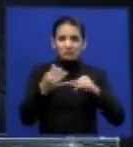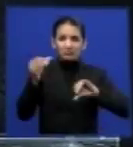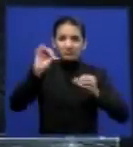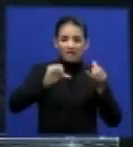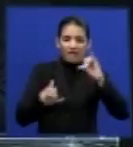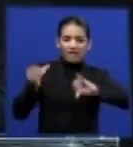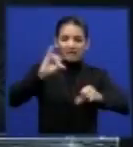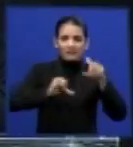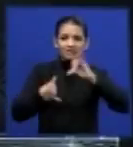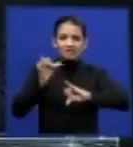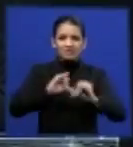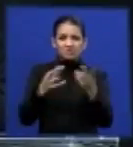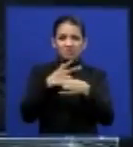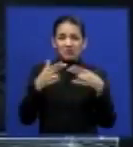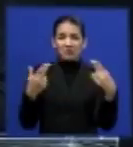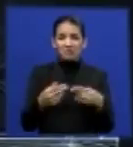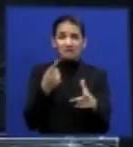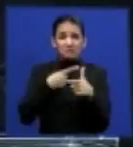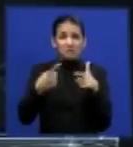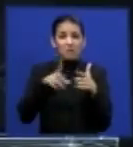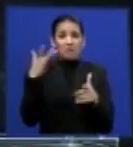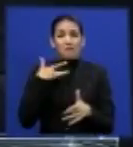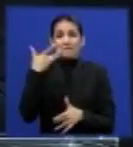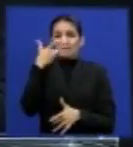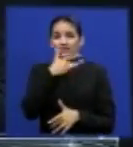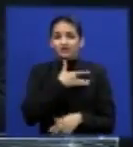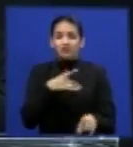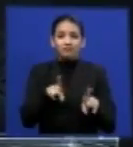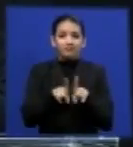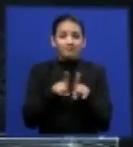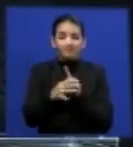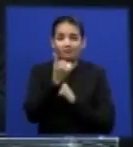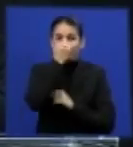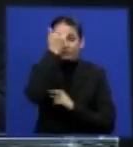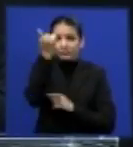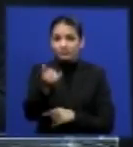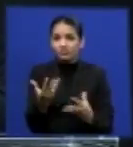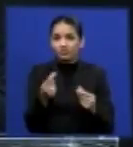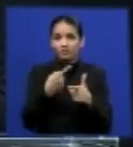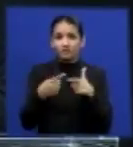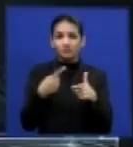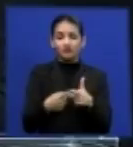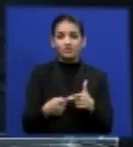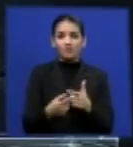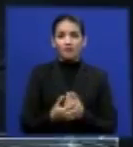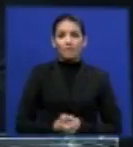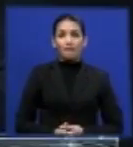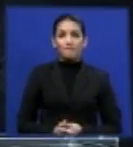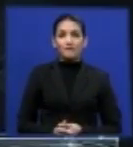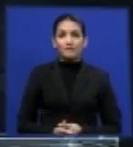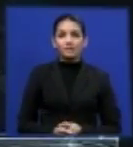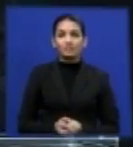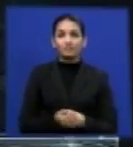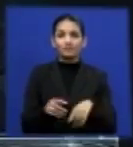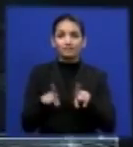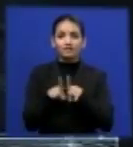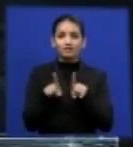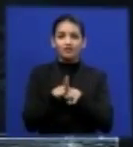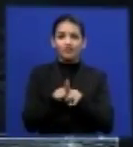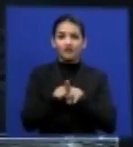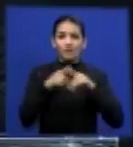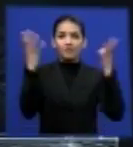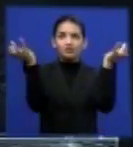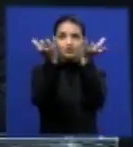dele, gerando óxidos de enxofre, liberando para a atmosfera todos